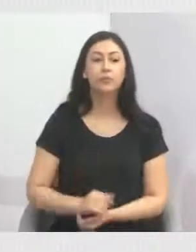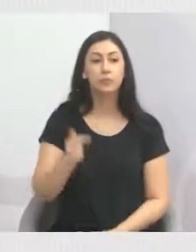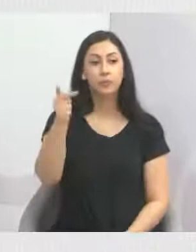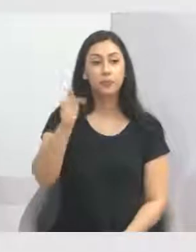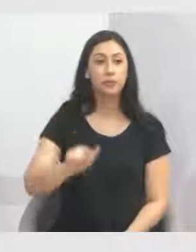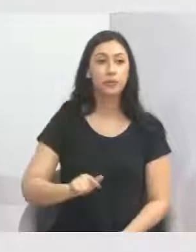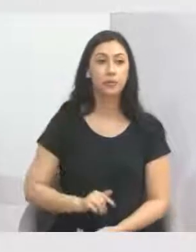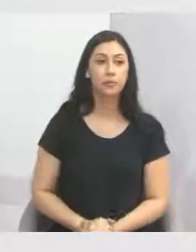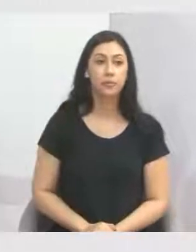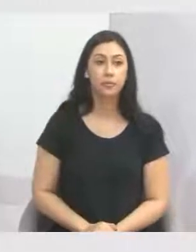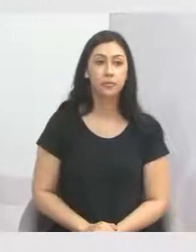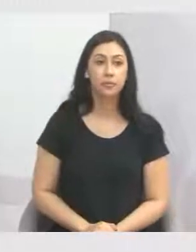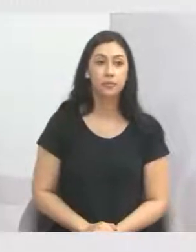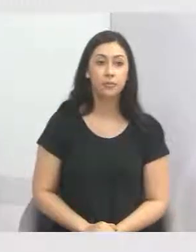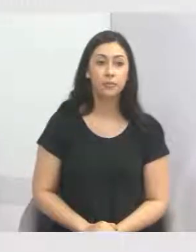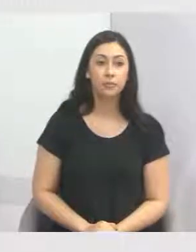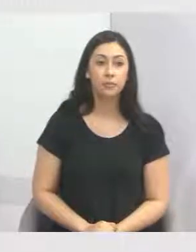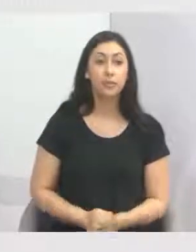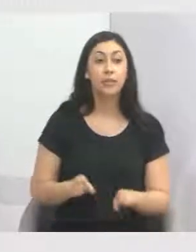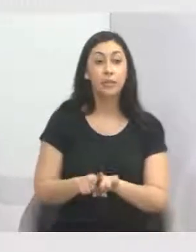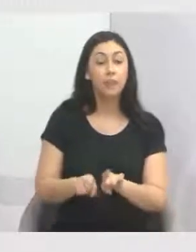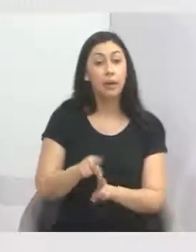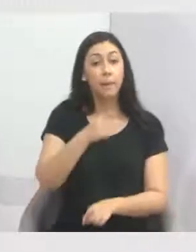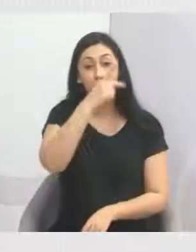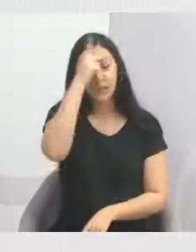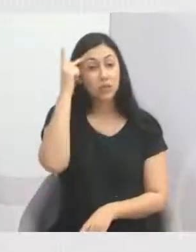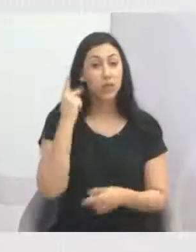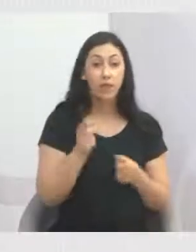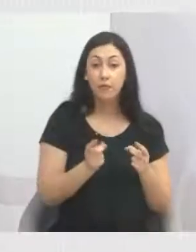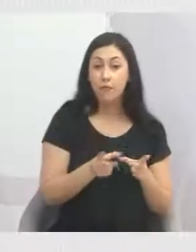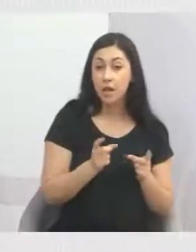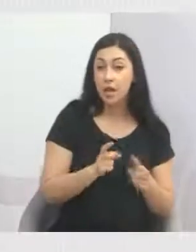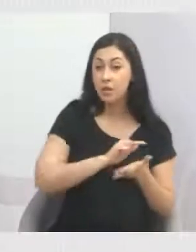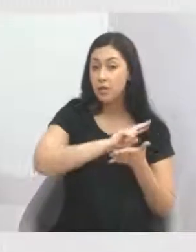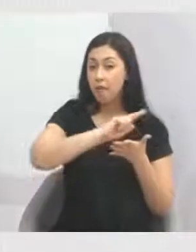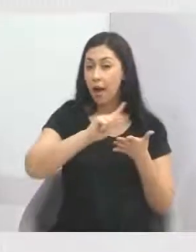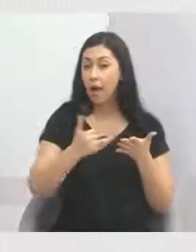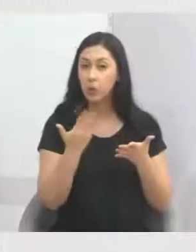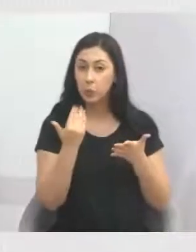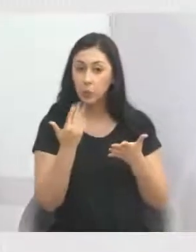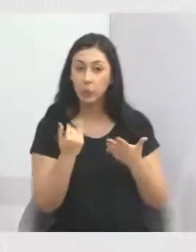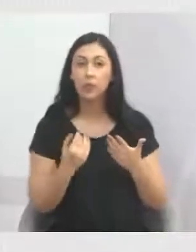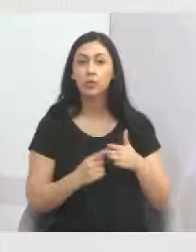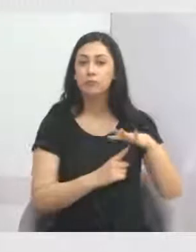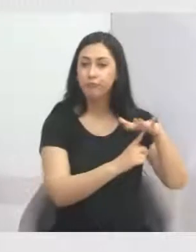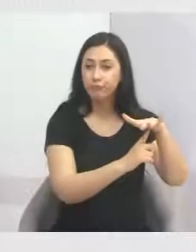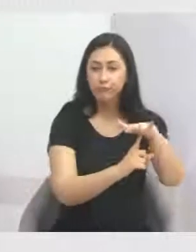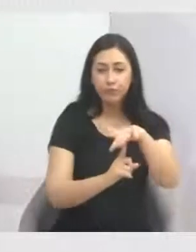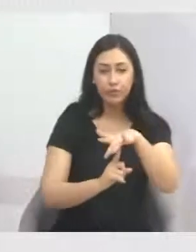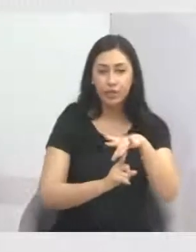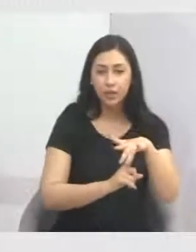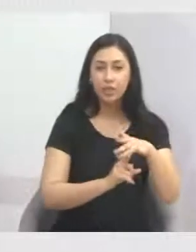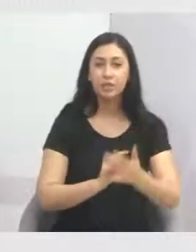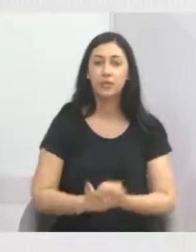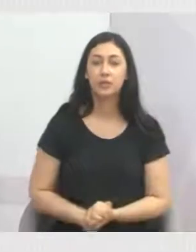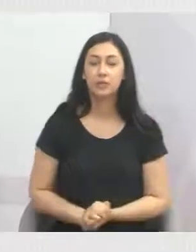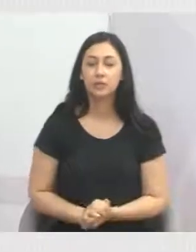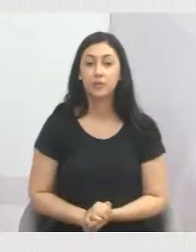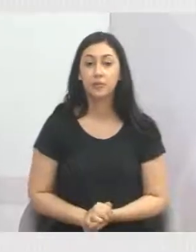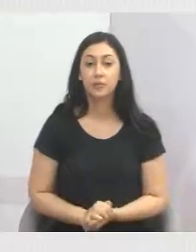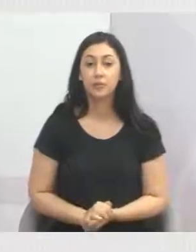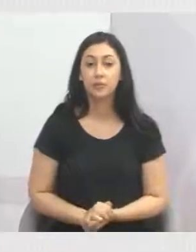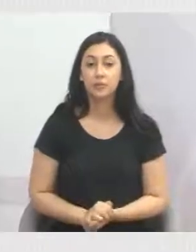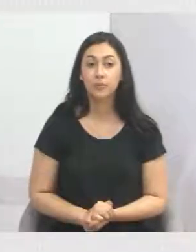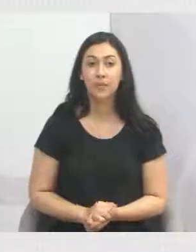Próximo. Os feirantes, aquele que tanto nos atende nas feiras livres, né? O